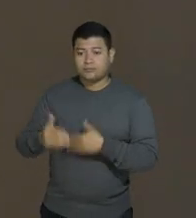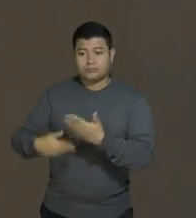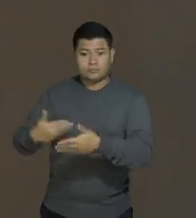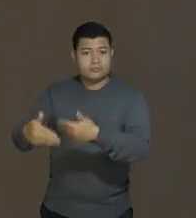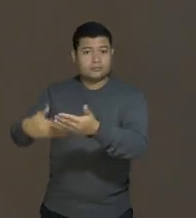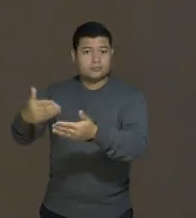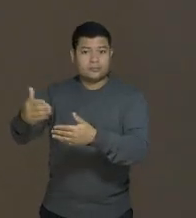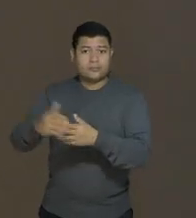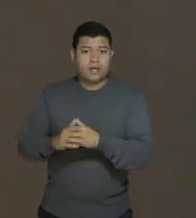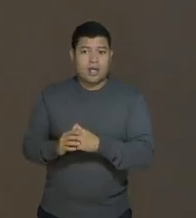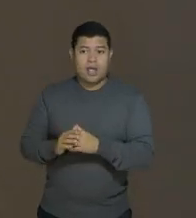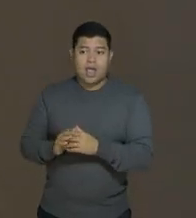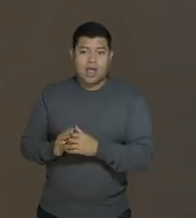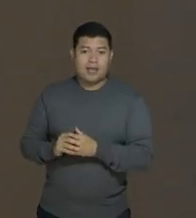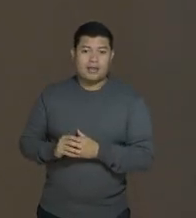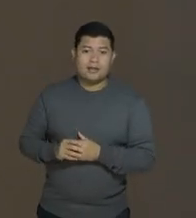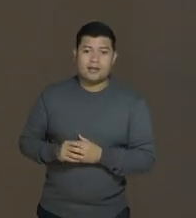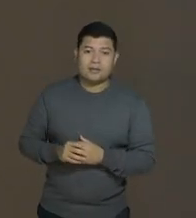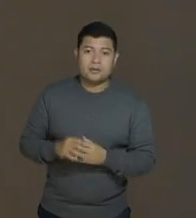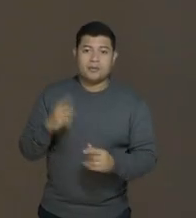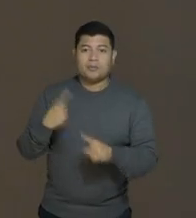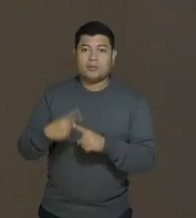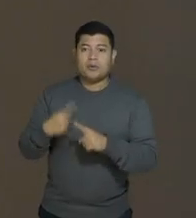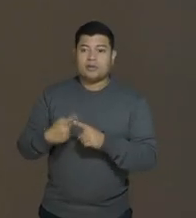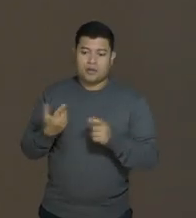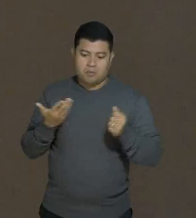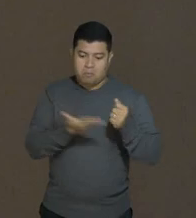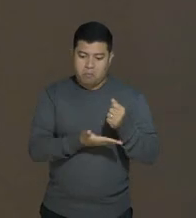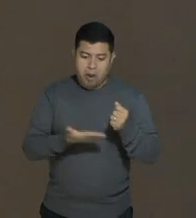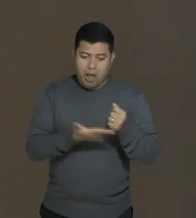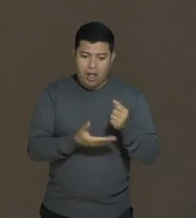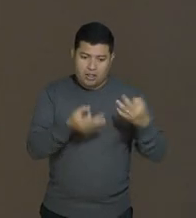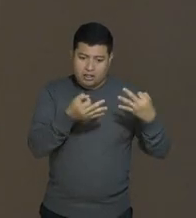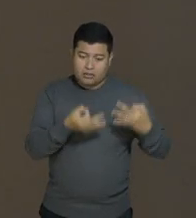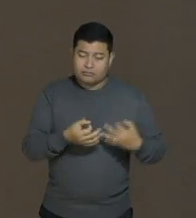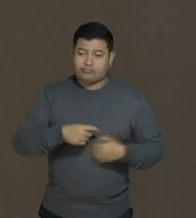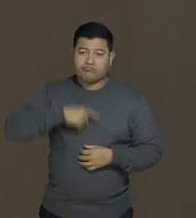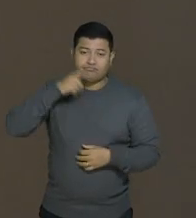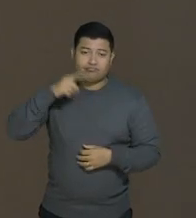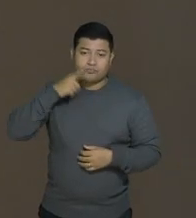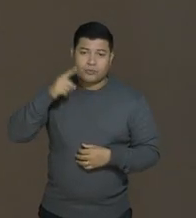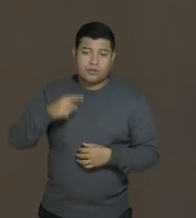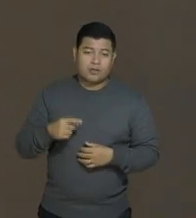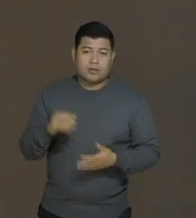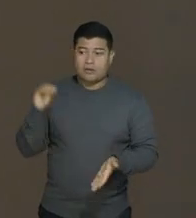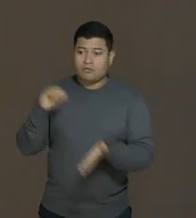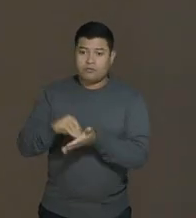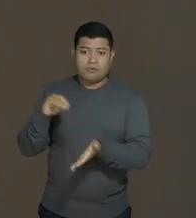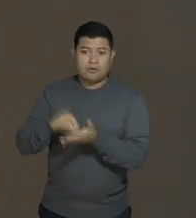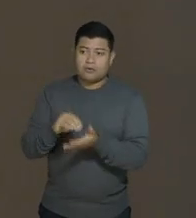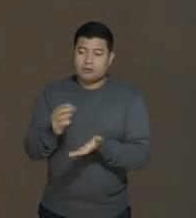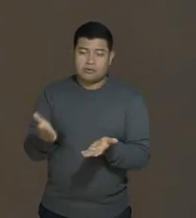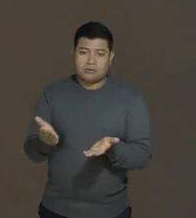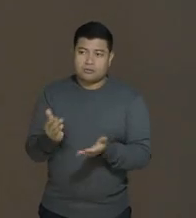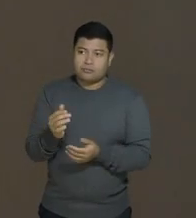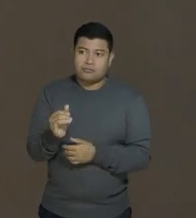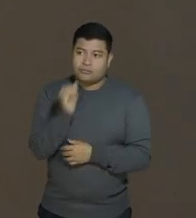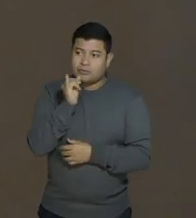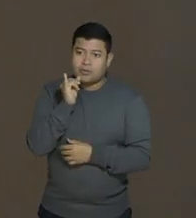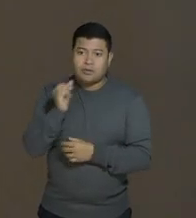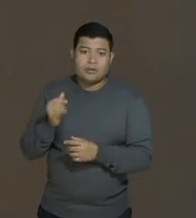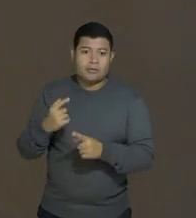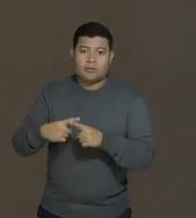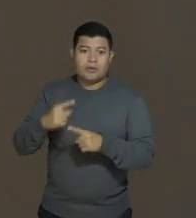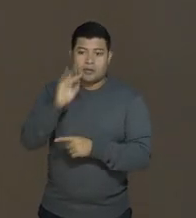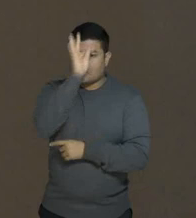para o resto da vida, porque o básico ela não fez certo por falta de concentração e hiperatividade, impulsividade, entendeu? É